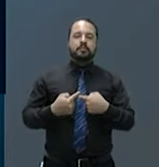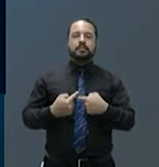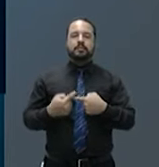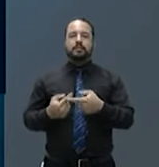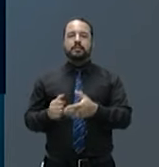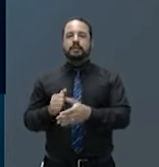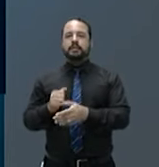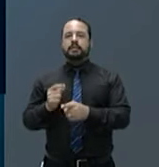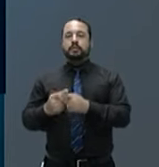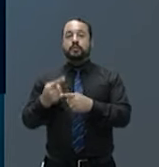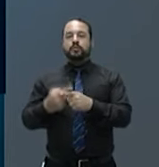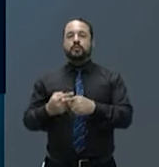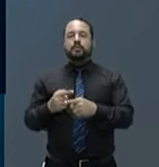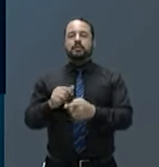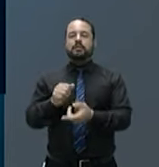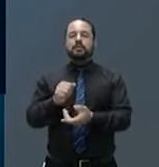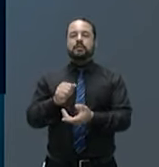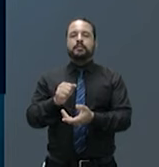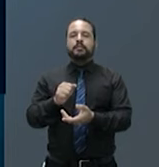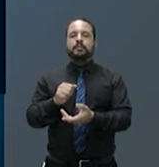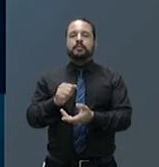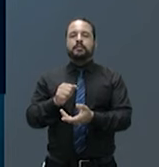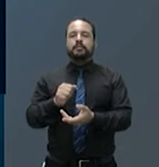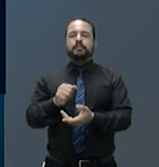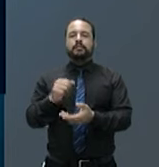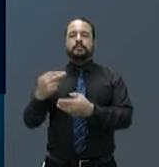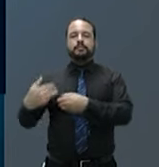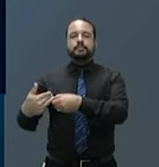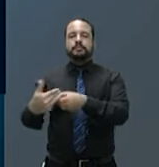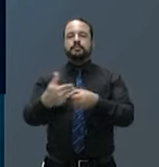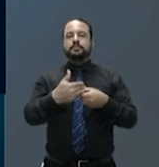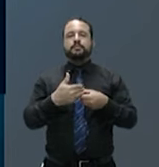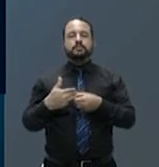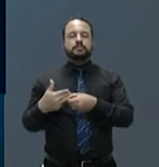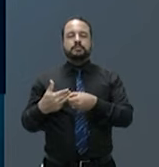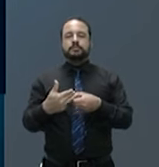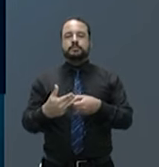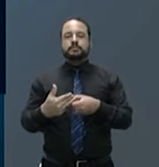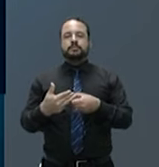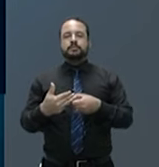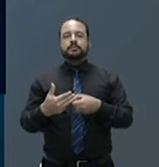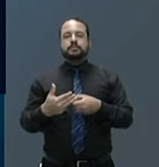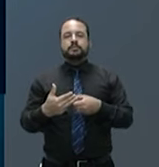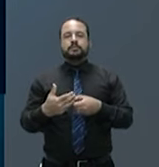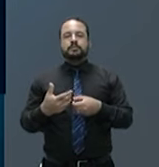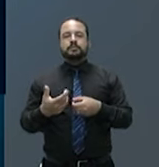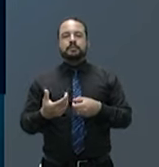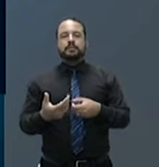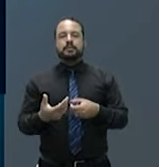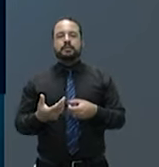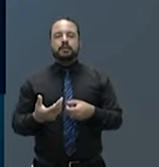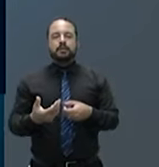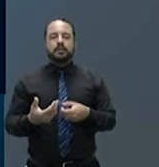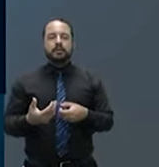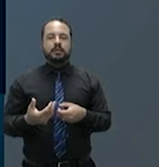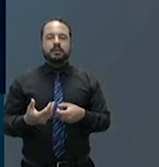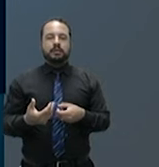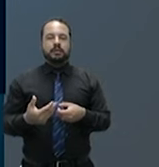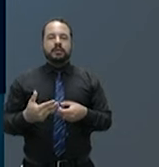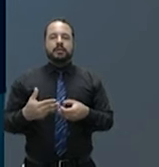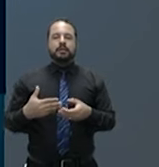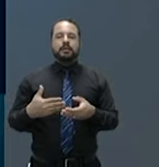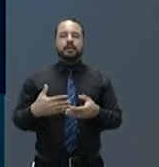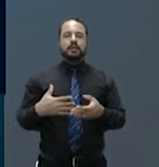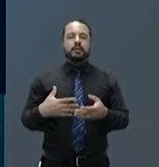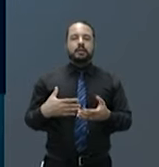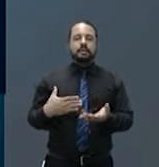de conformidade sobre a forma pela qual é aplicada a multa processual e mais do que isso, sobre a forma